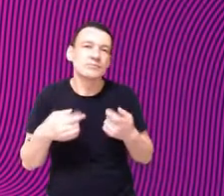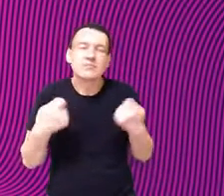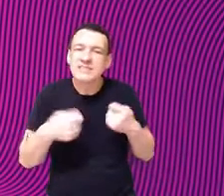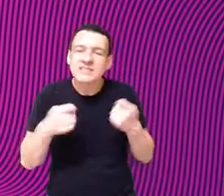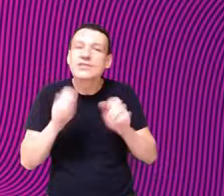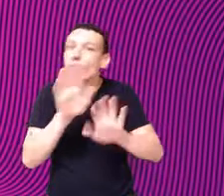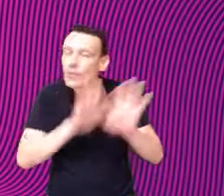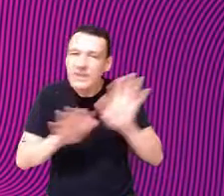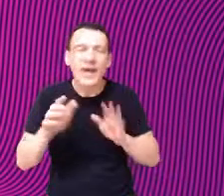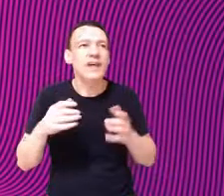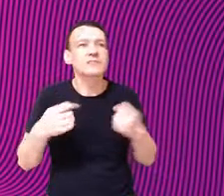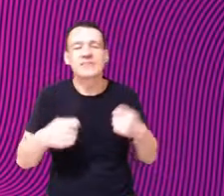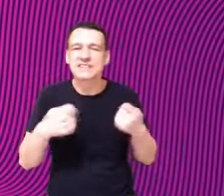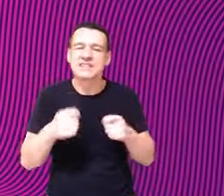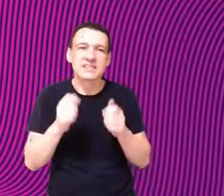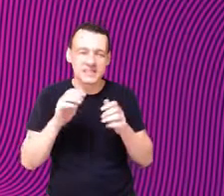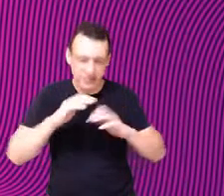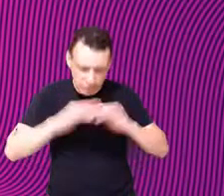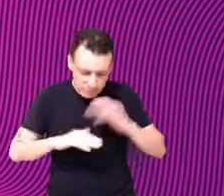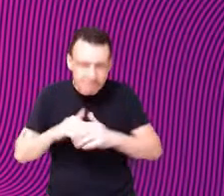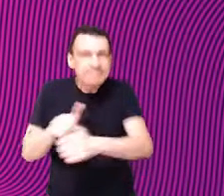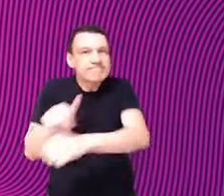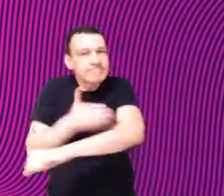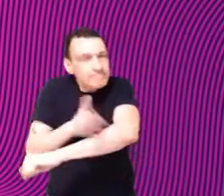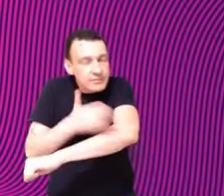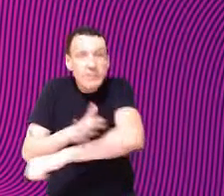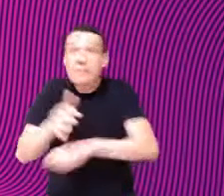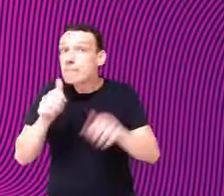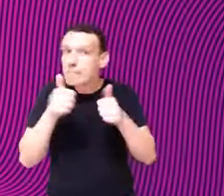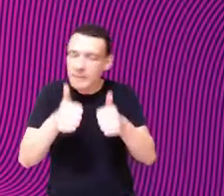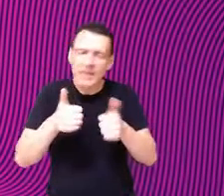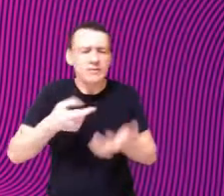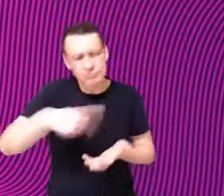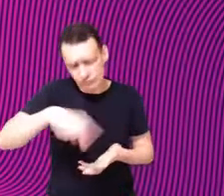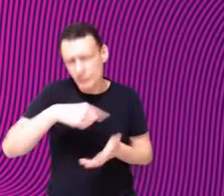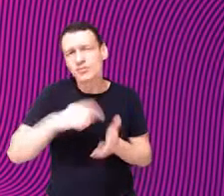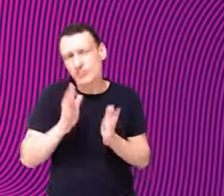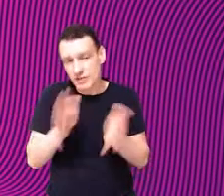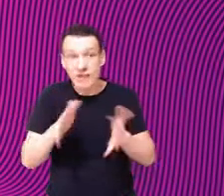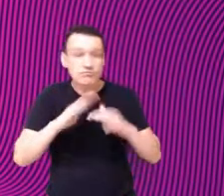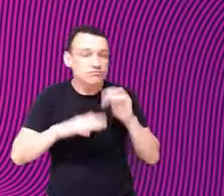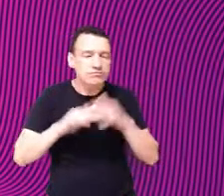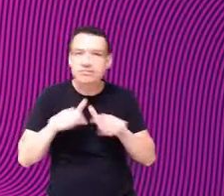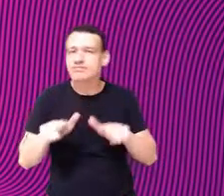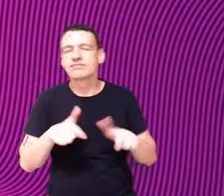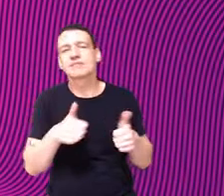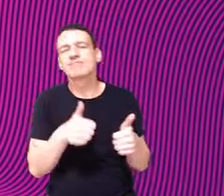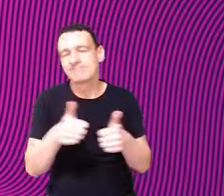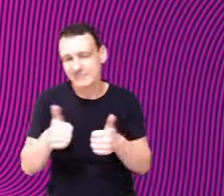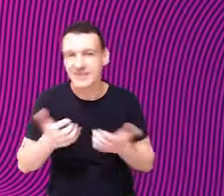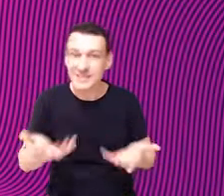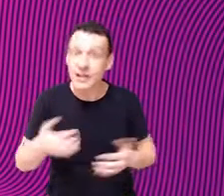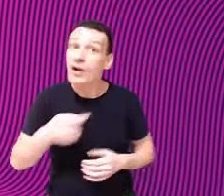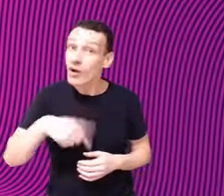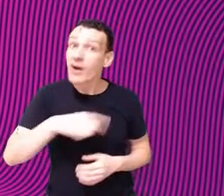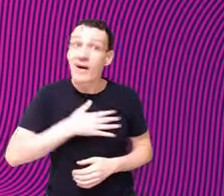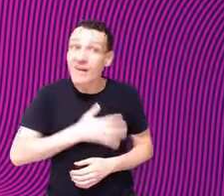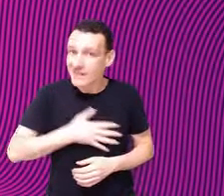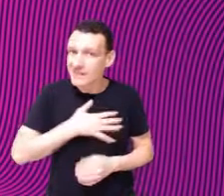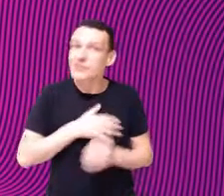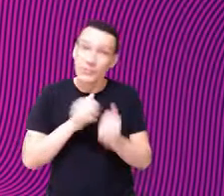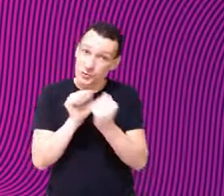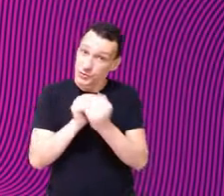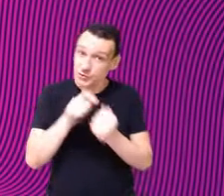especialização e cuidado, e os nossos resultados são muito satisfatórios, e para mim é um grande prazer estar aqui sintetizando